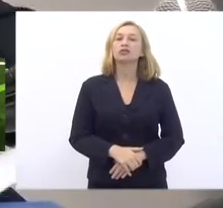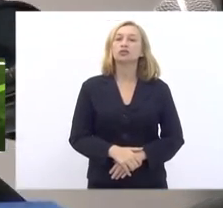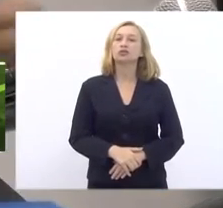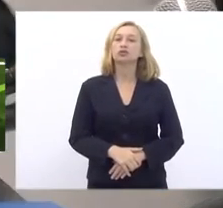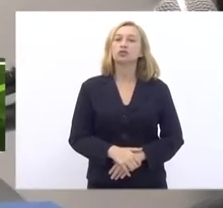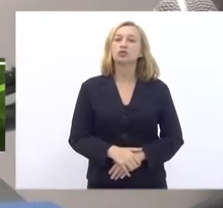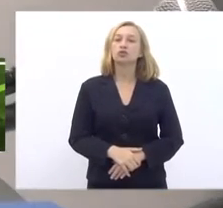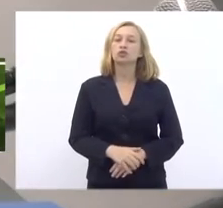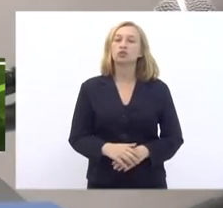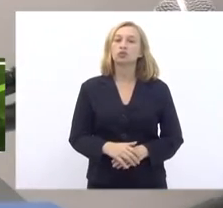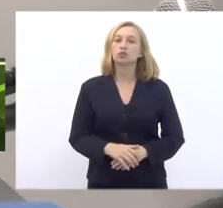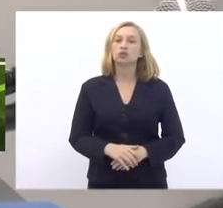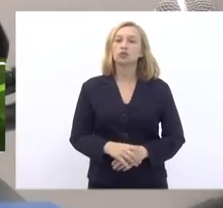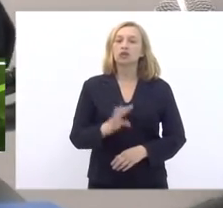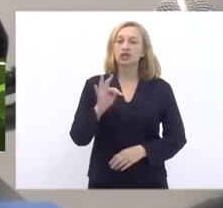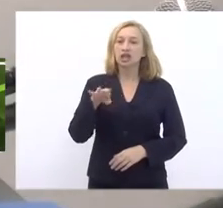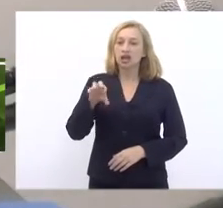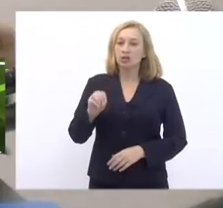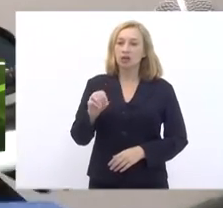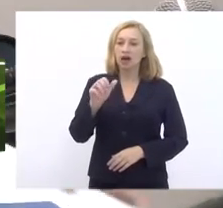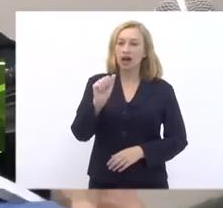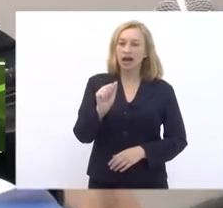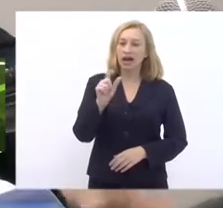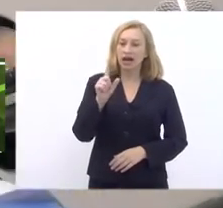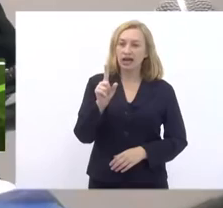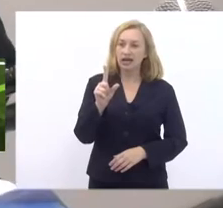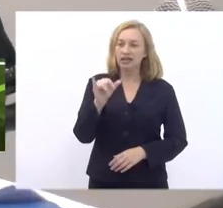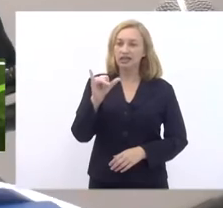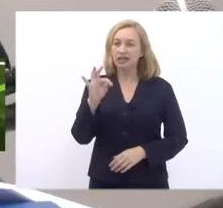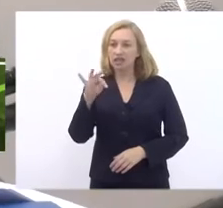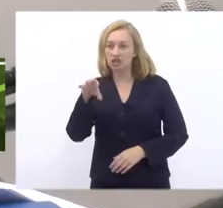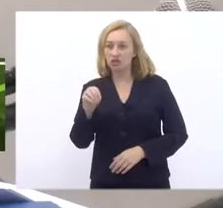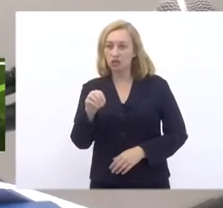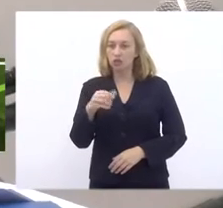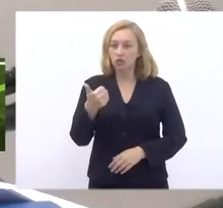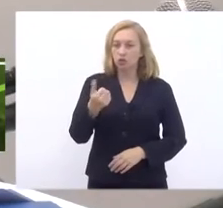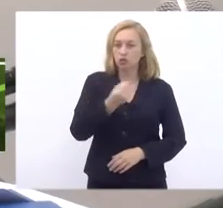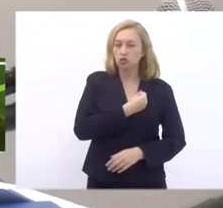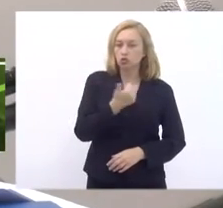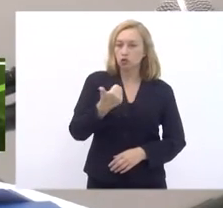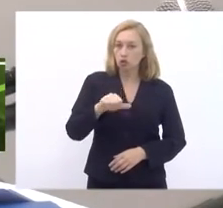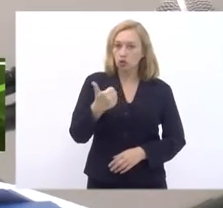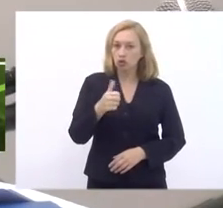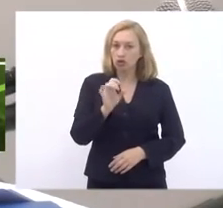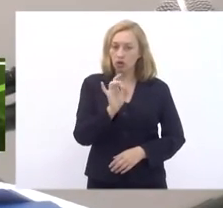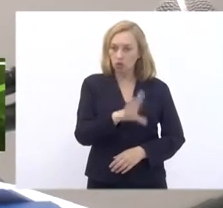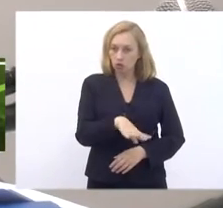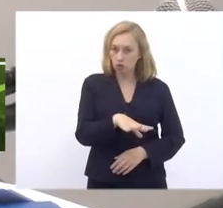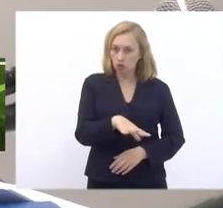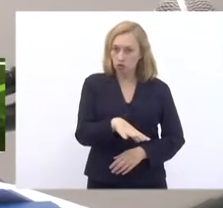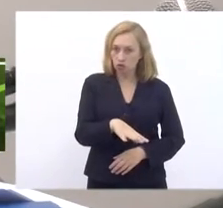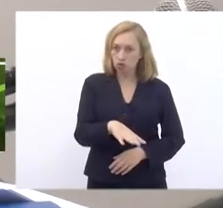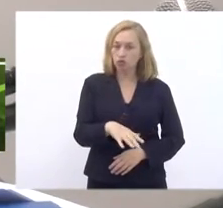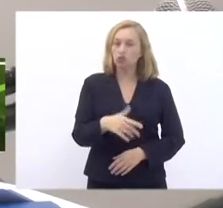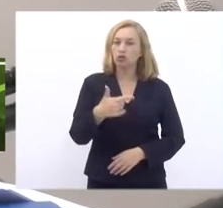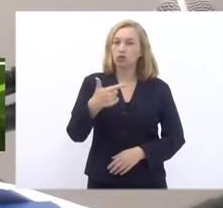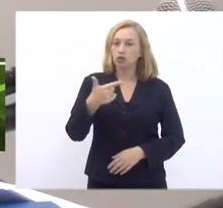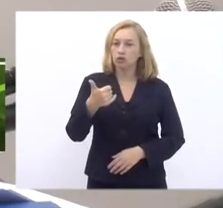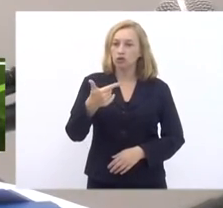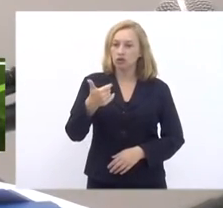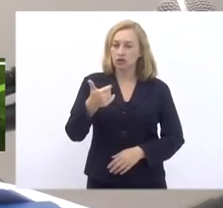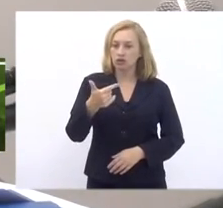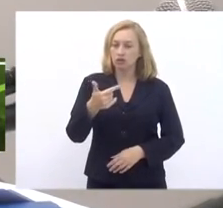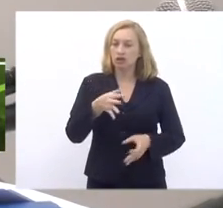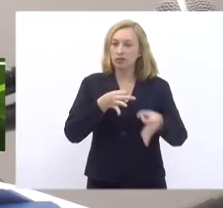tendo em vista o termo aditivo número 11, que foi o último termo aditivo celebrado, porque o 12º está